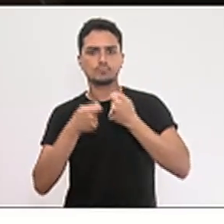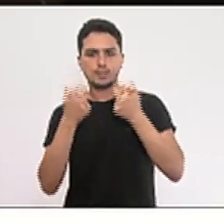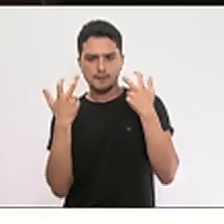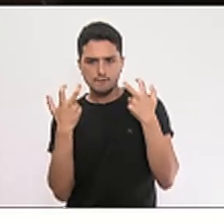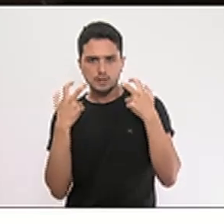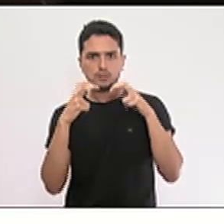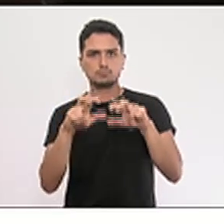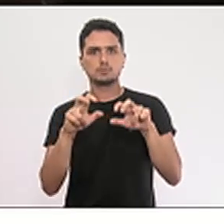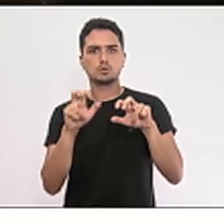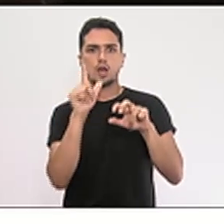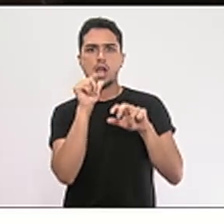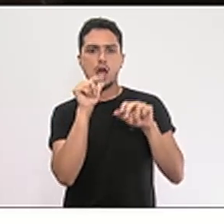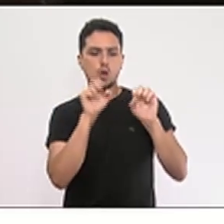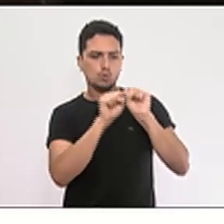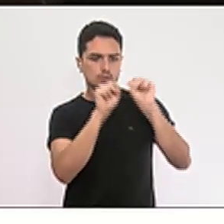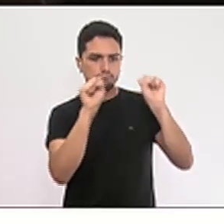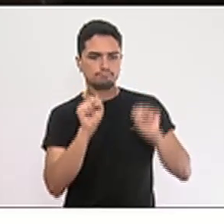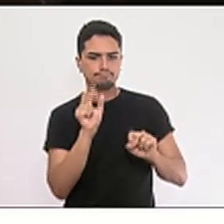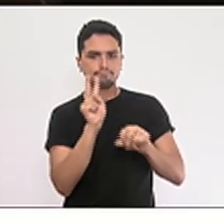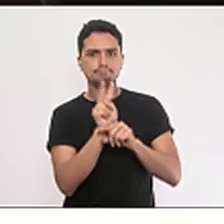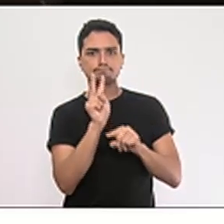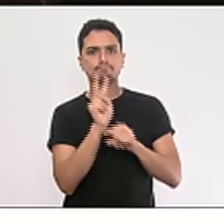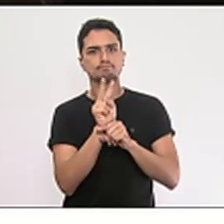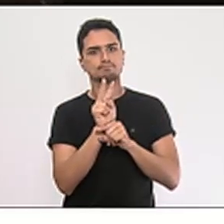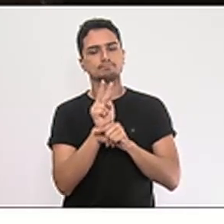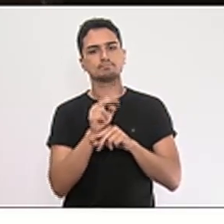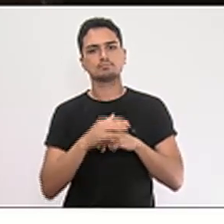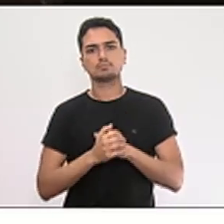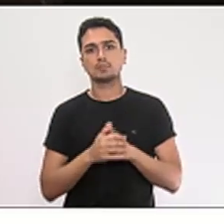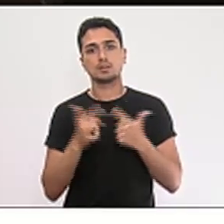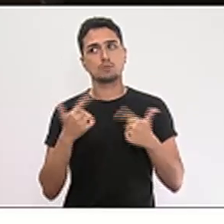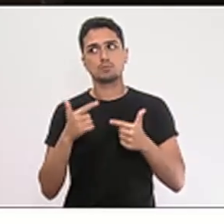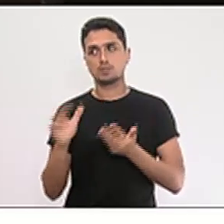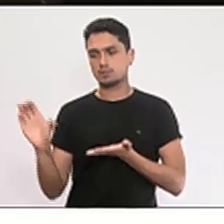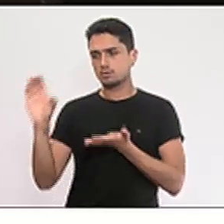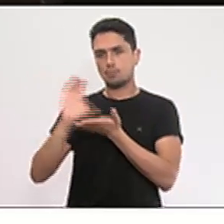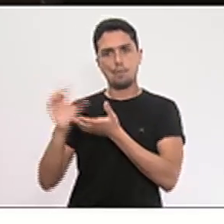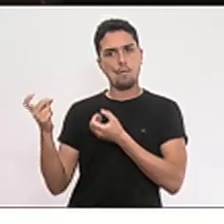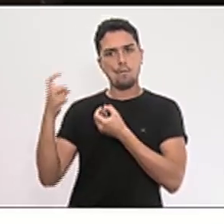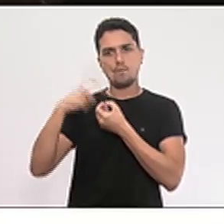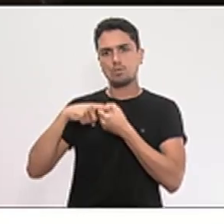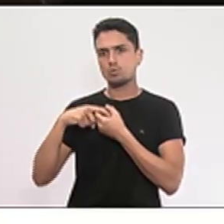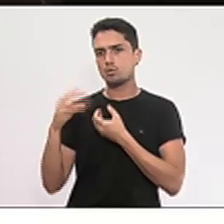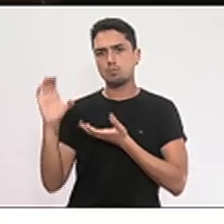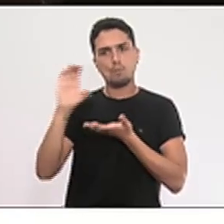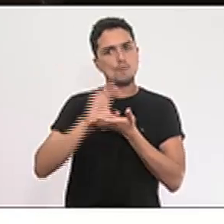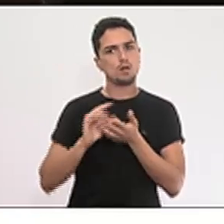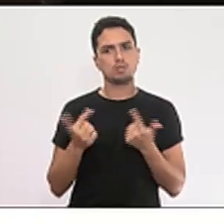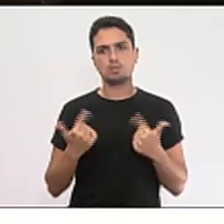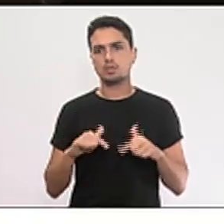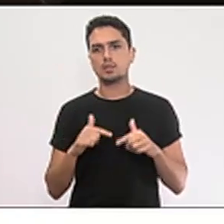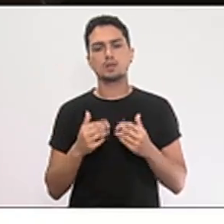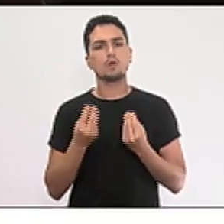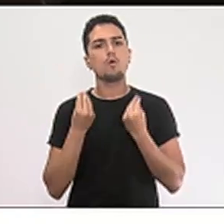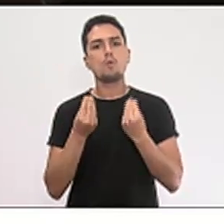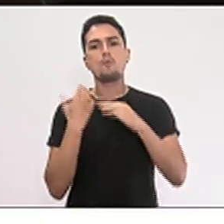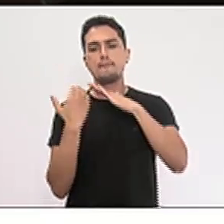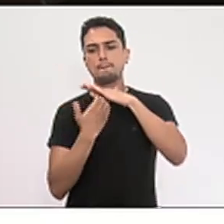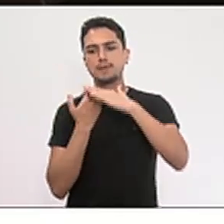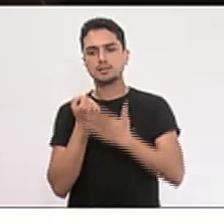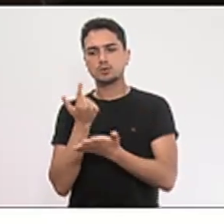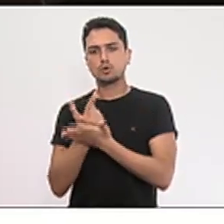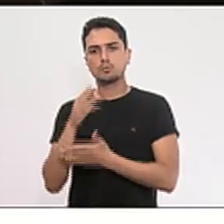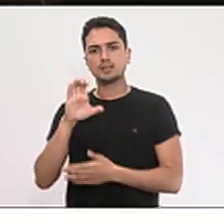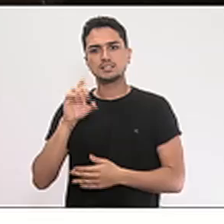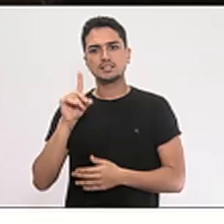saneamento básico, não tem retorno. Qual é a empresa privada que vai comprar a SEDAI e